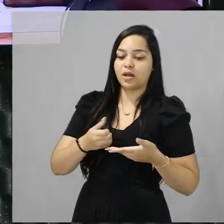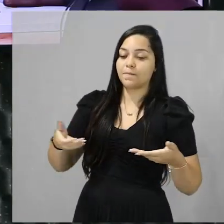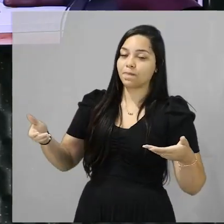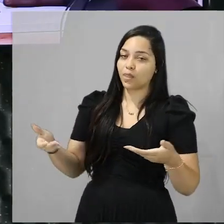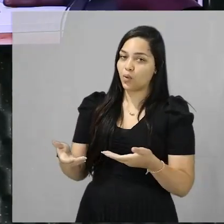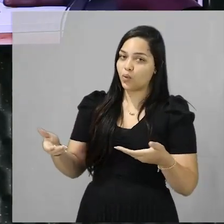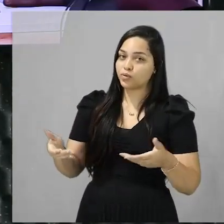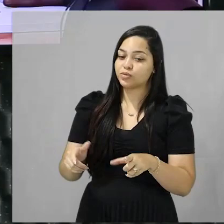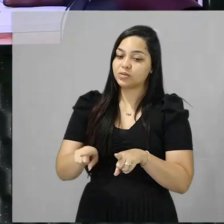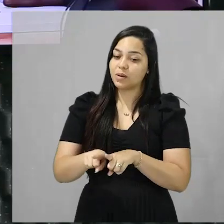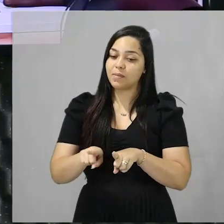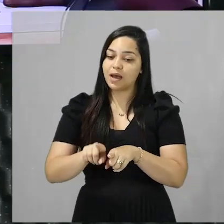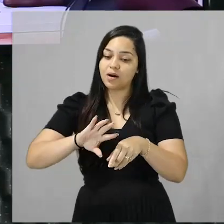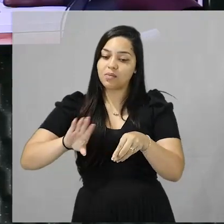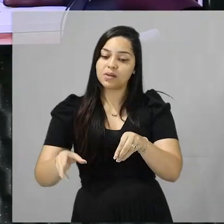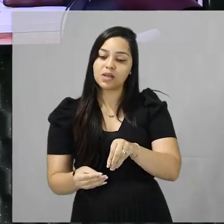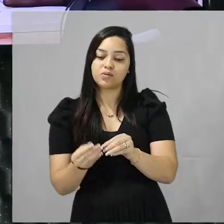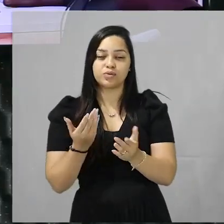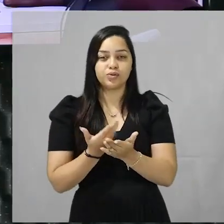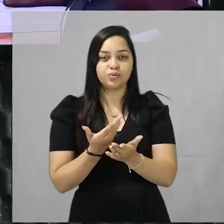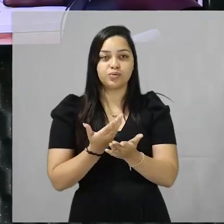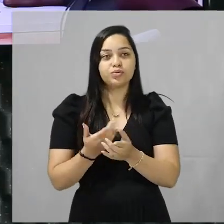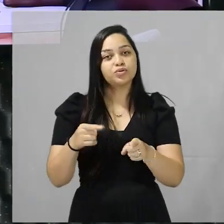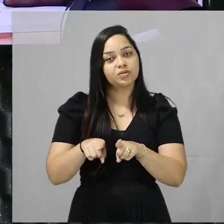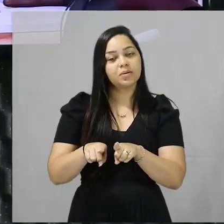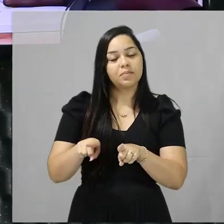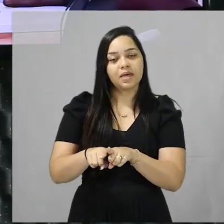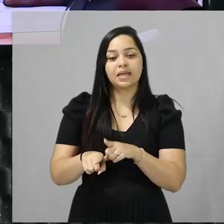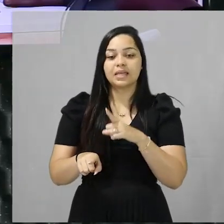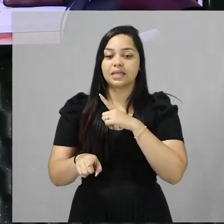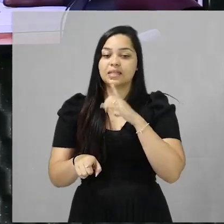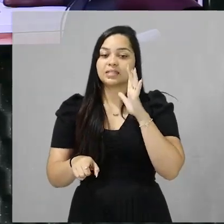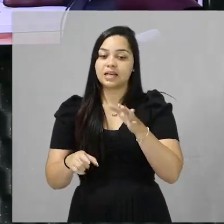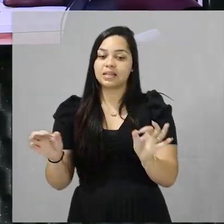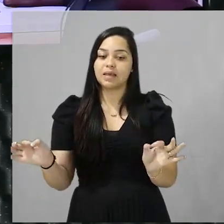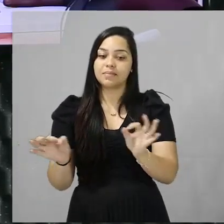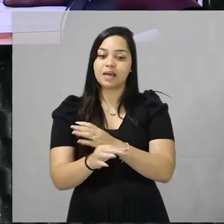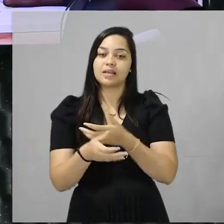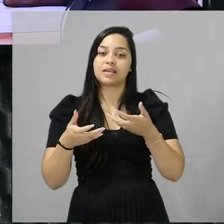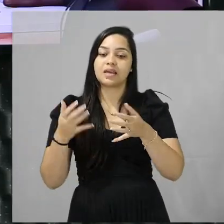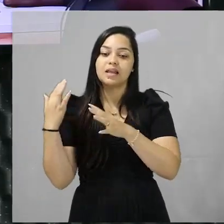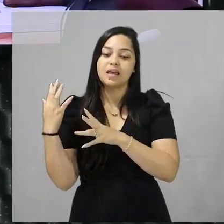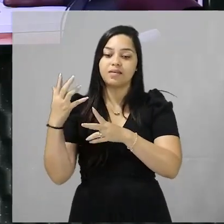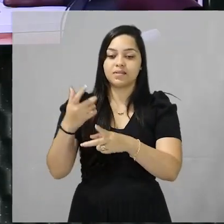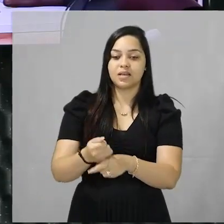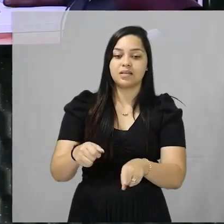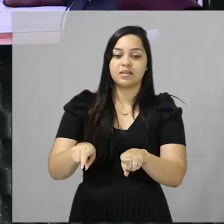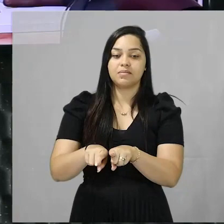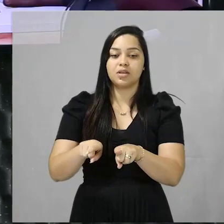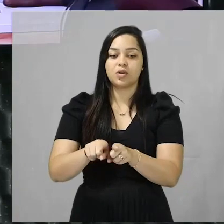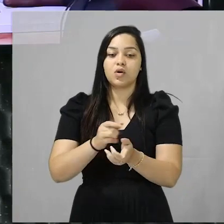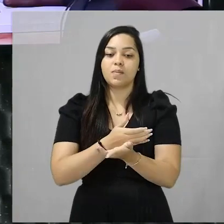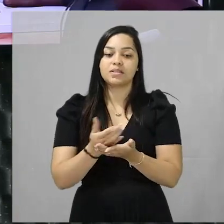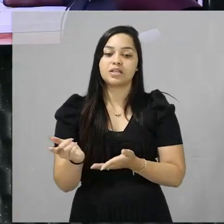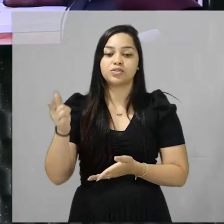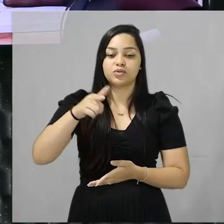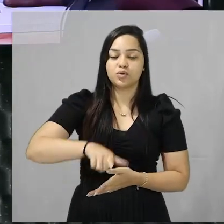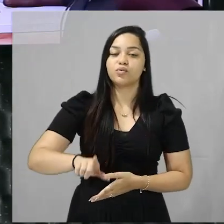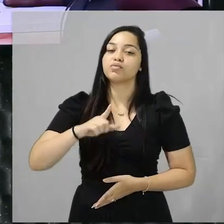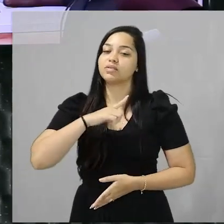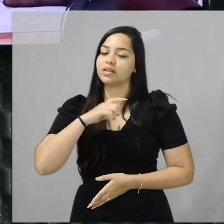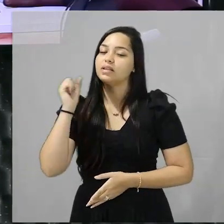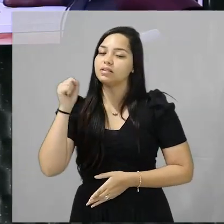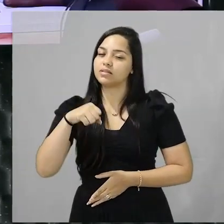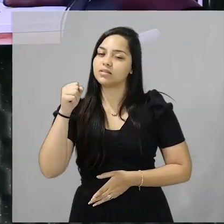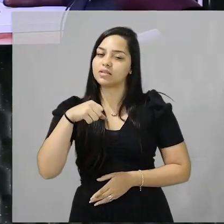hoje a complementar os nossos estudos ou até mesmo a estudar, aqueles que já terminaram e querem revisar ou querem começar novamente. Nós temos